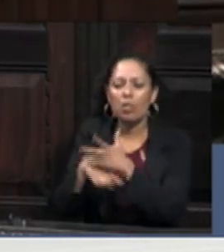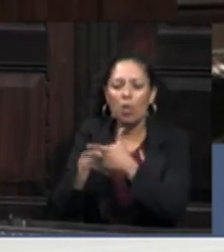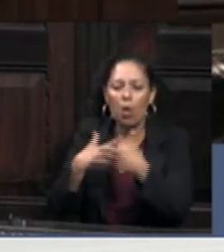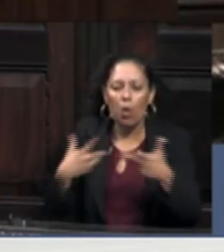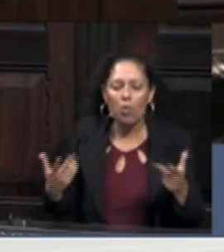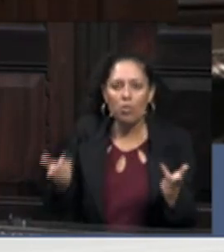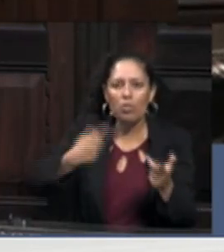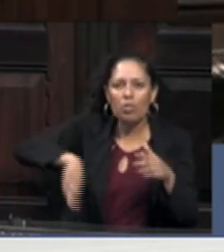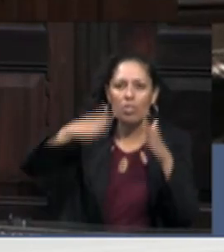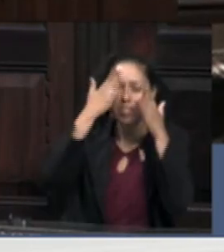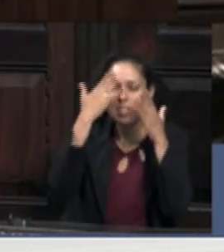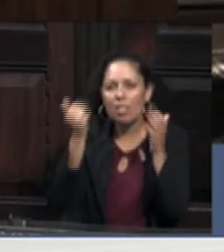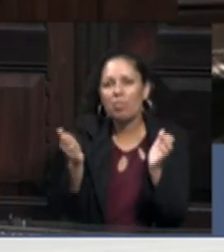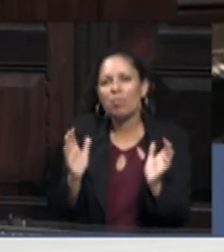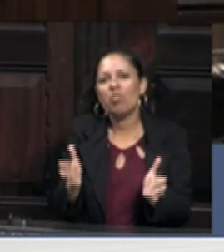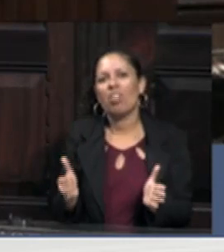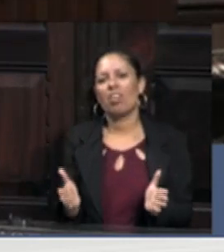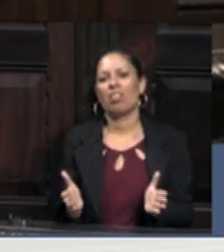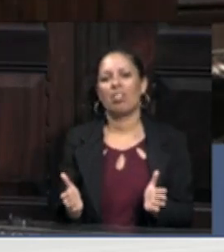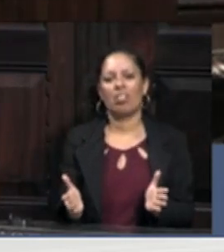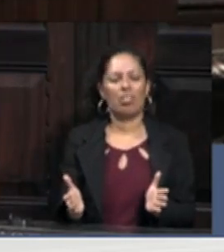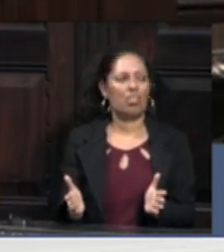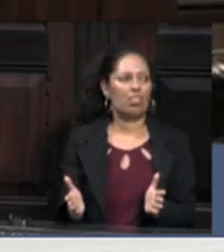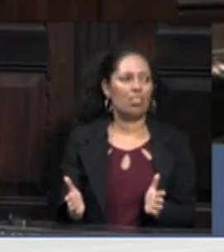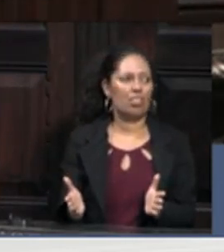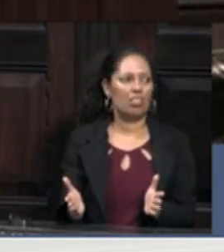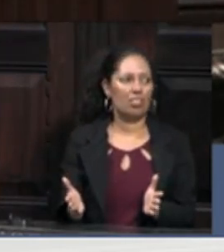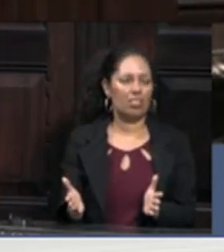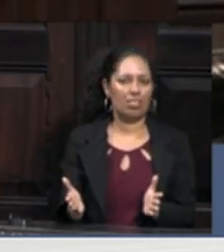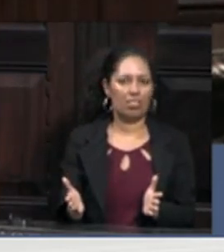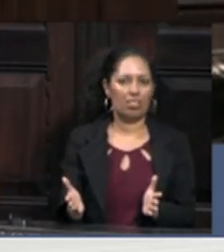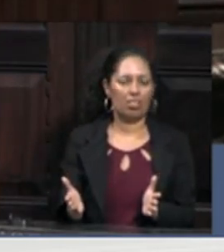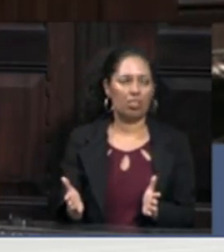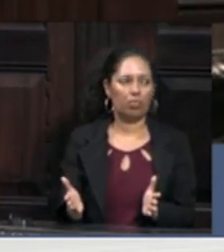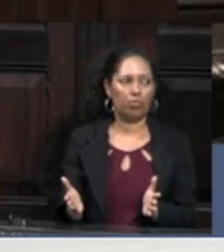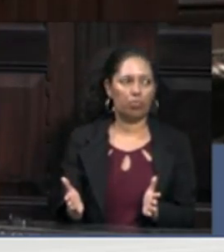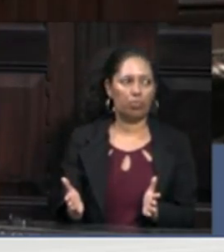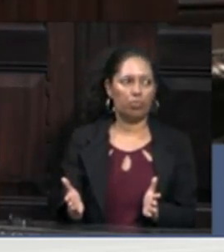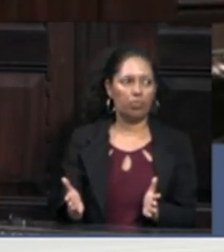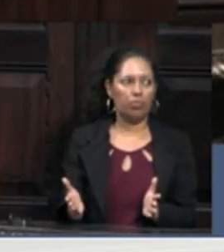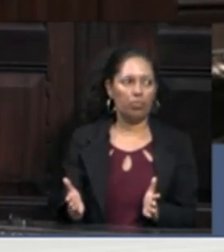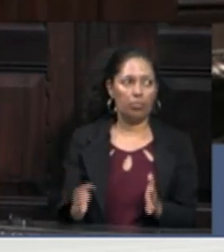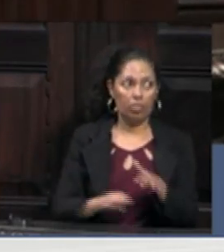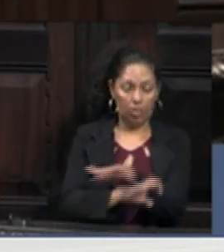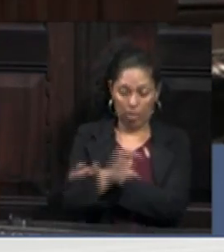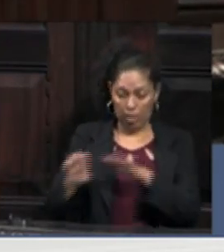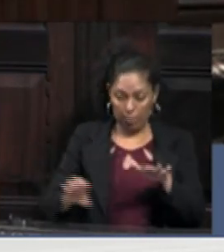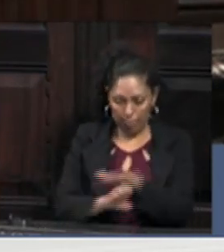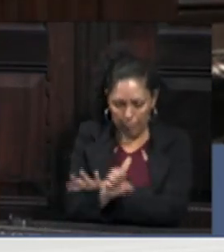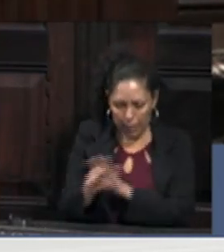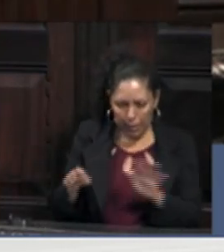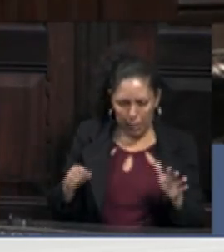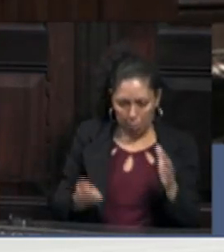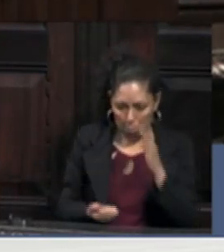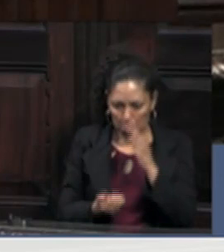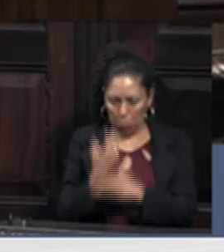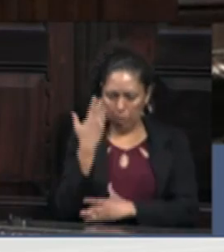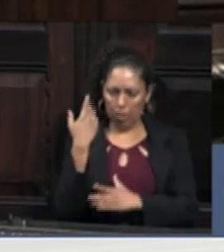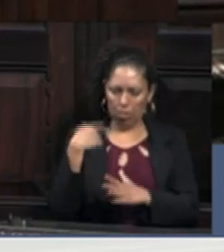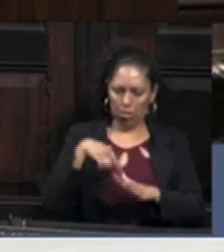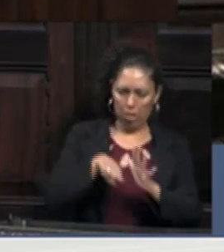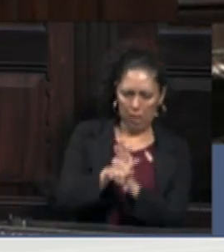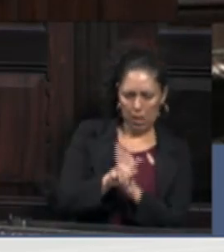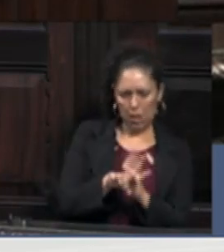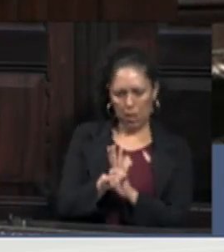e o Estado. São os recebíveis. Então a empresa foi criada,